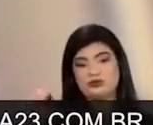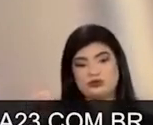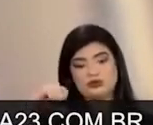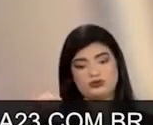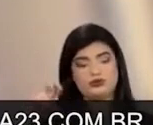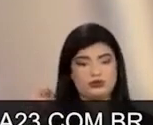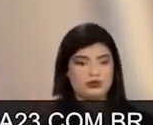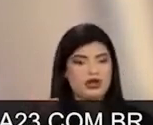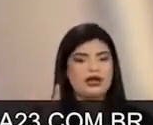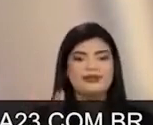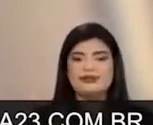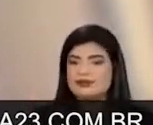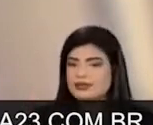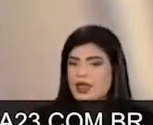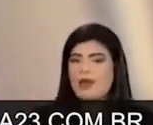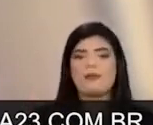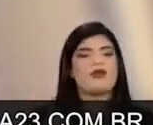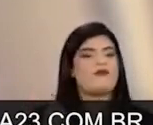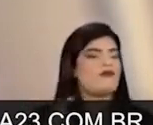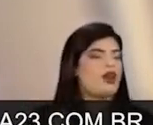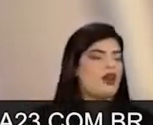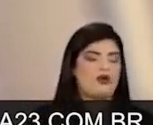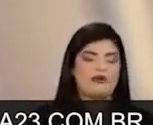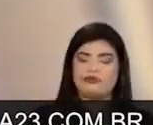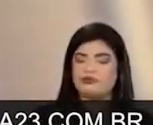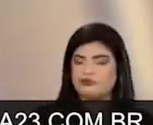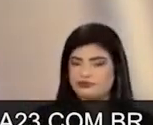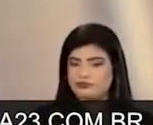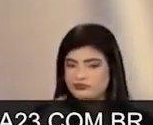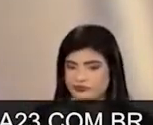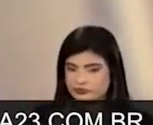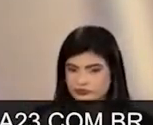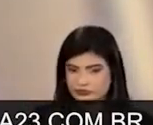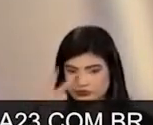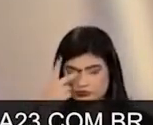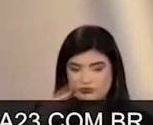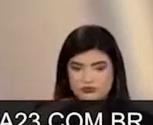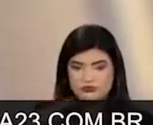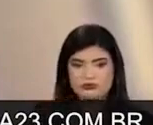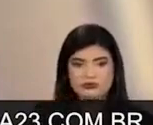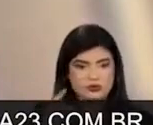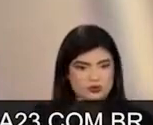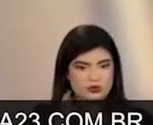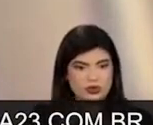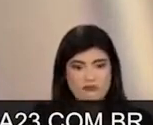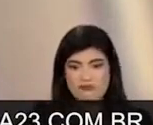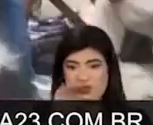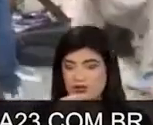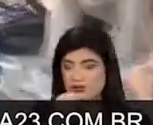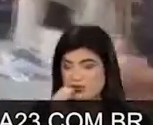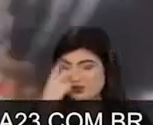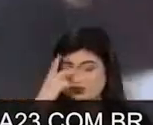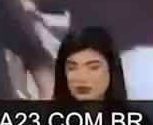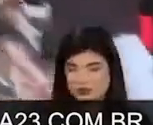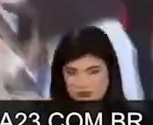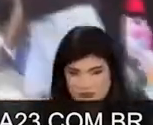R$ 3.895. Sempre são os mesmos valores. Essa quadrilha, no meu escritório, entrou em contato com mais de 80 clientes.